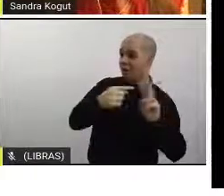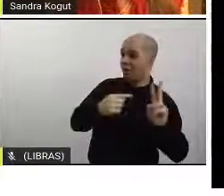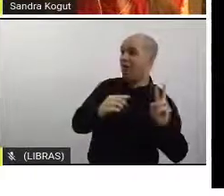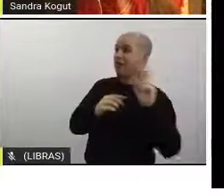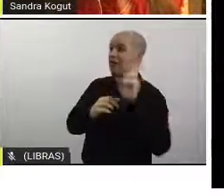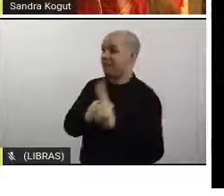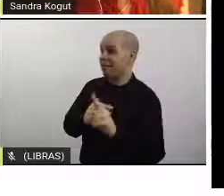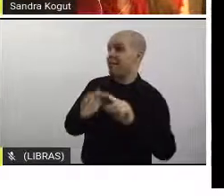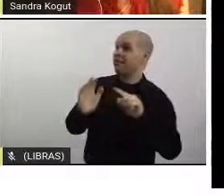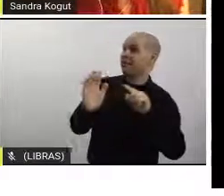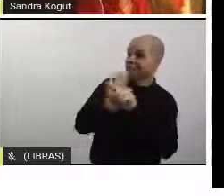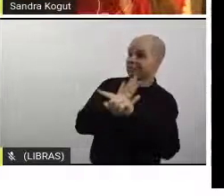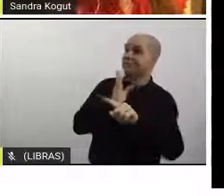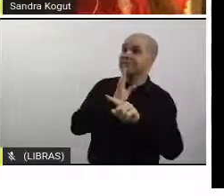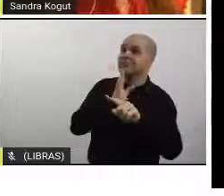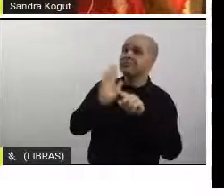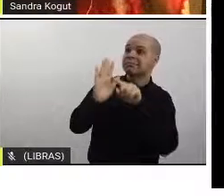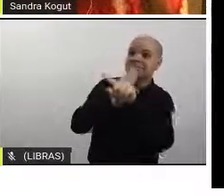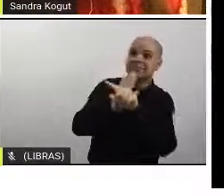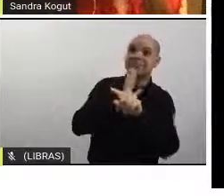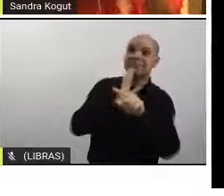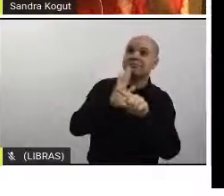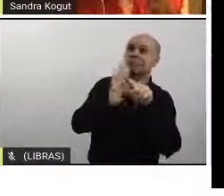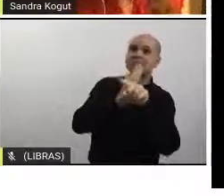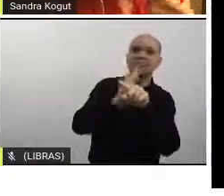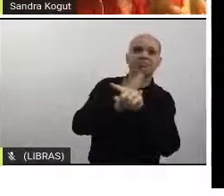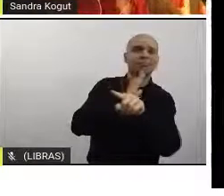deles... Eles usavam códigos